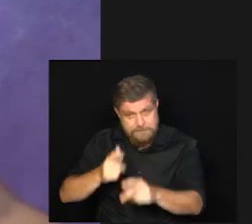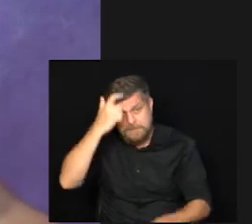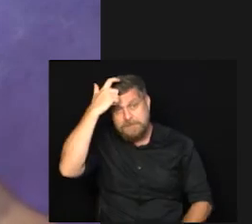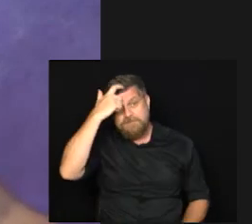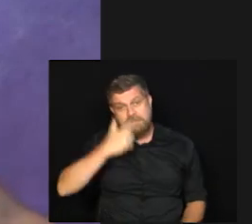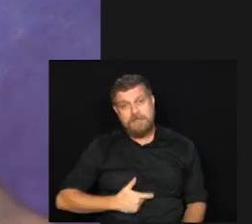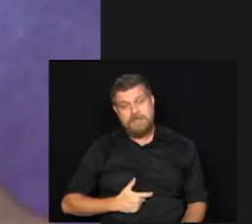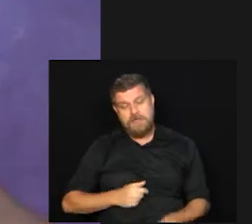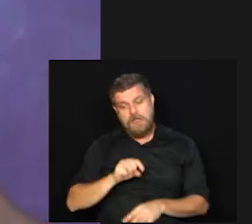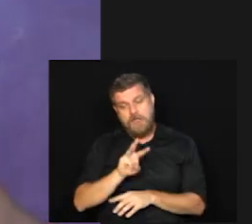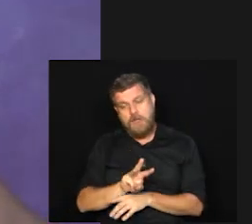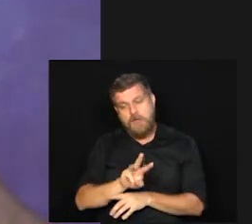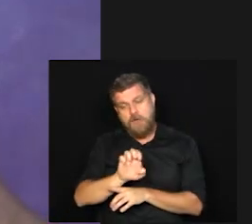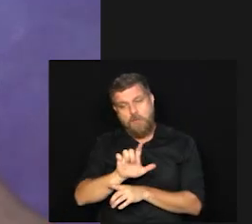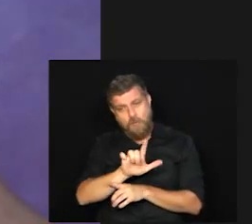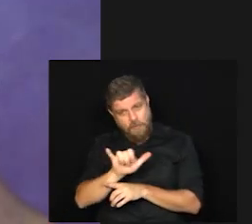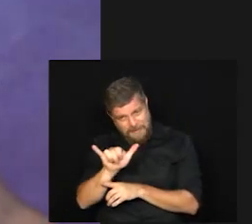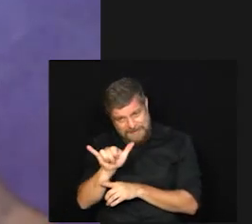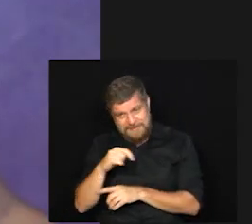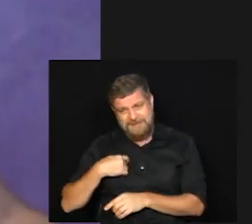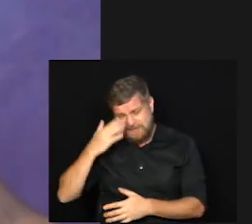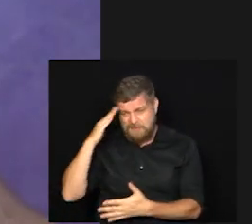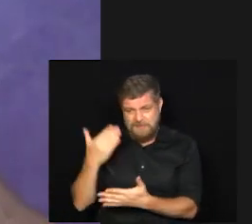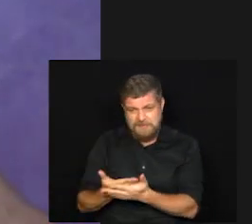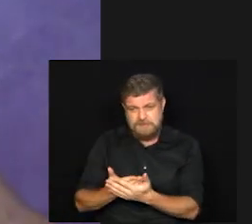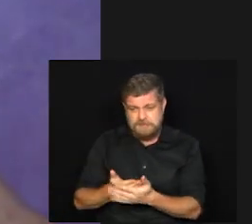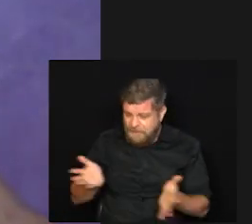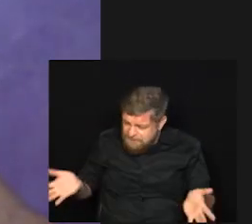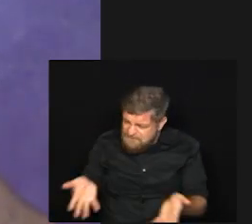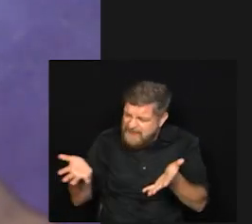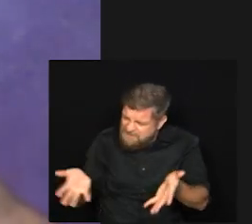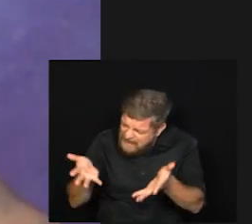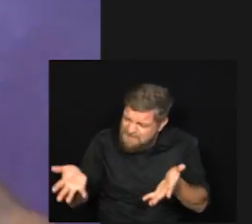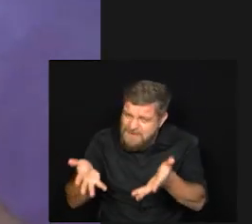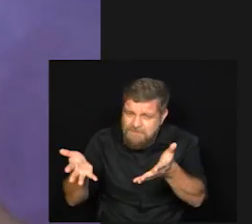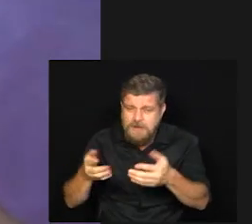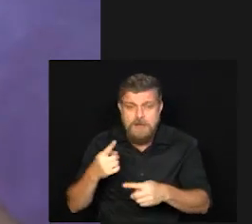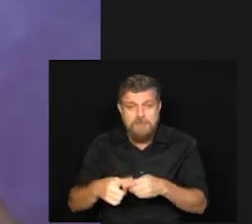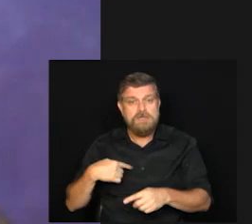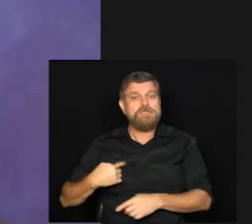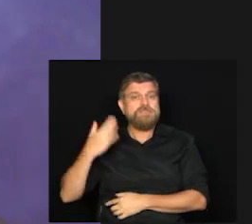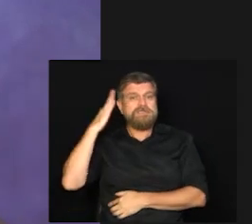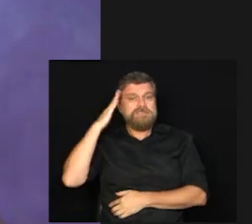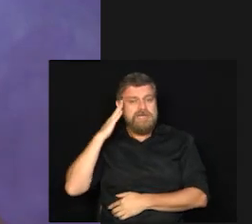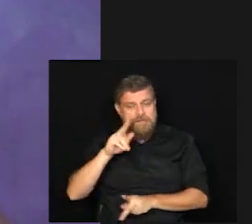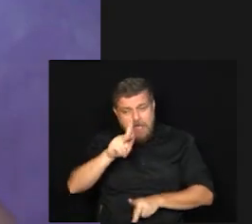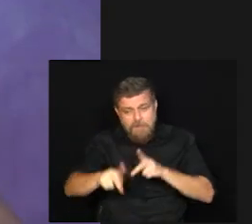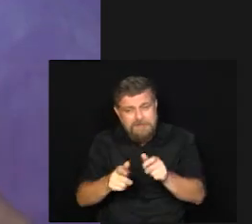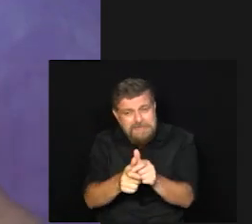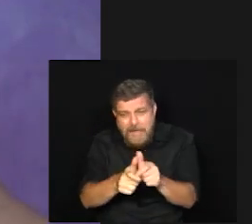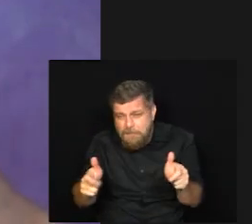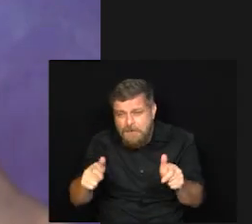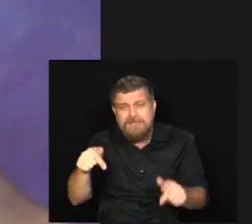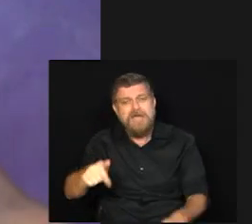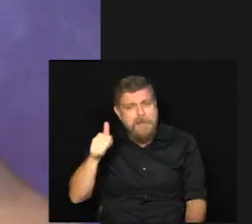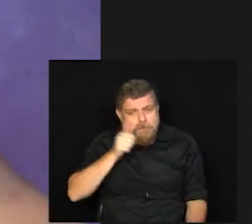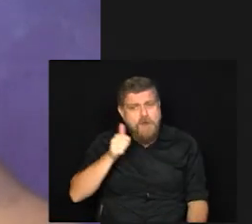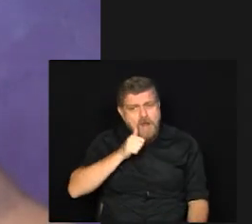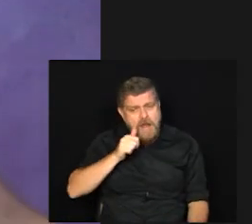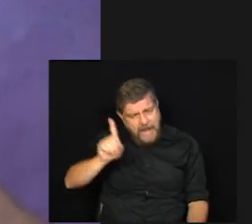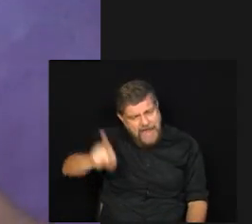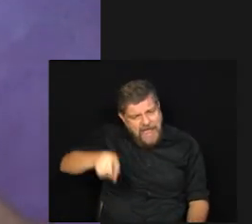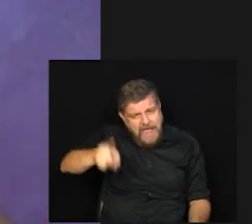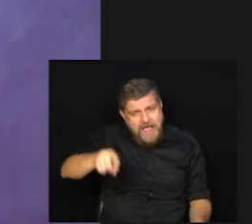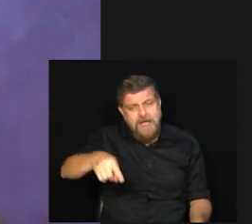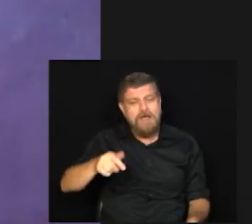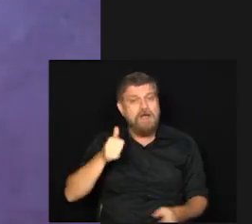o Eli, acredito que incentivando, porque a gente sabe que a maioria da população é de mulheres. E